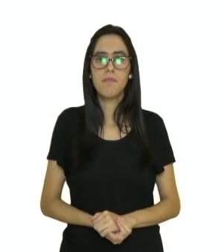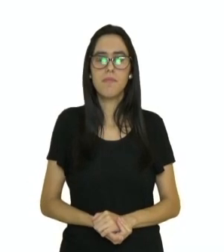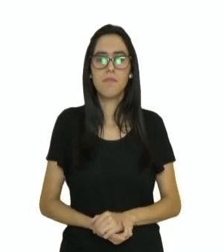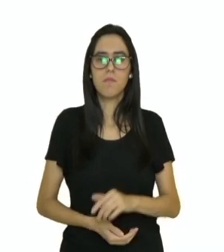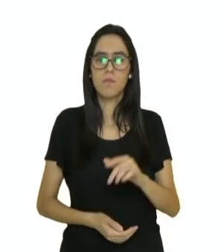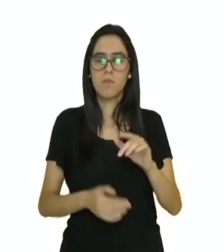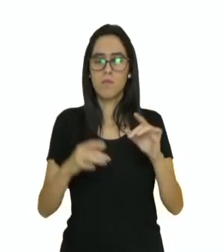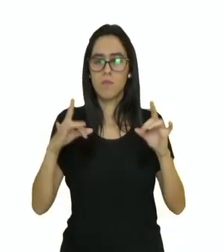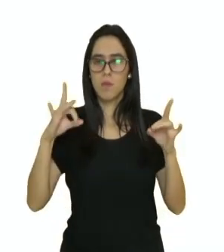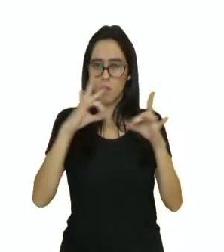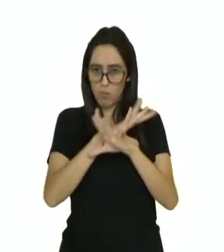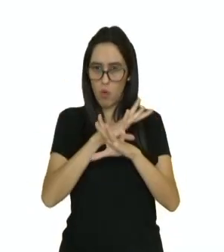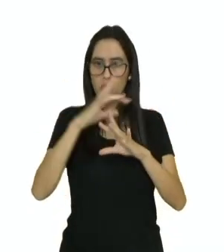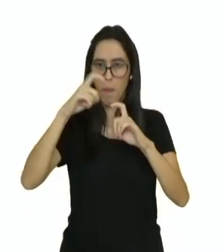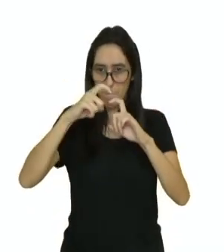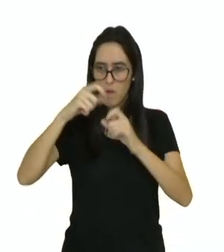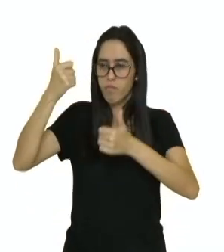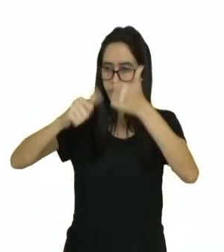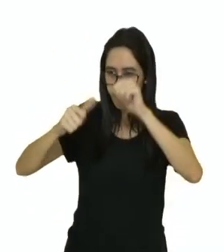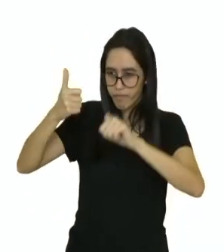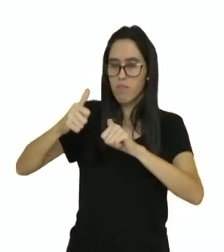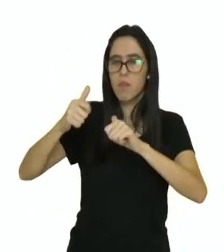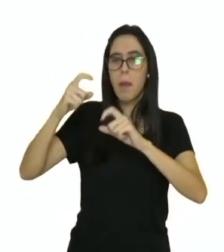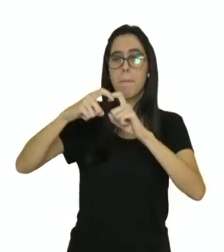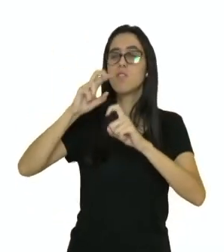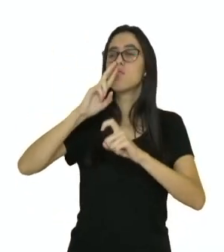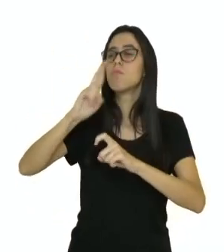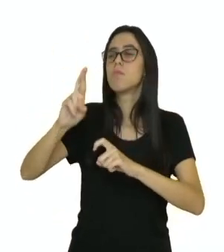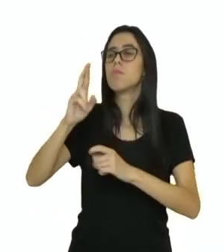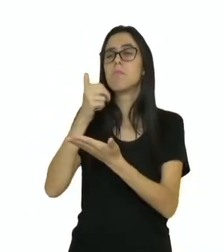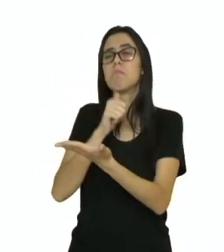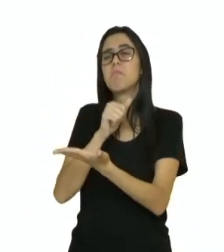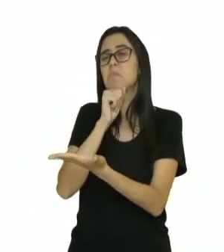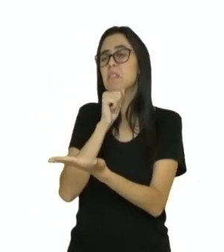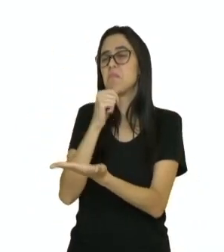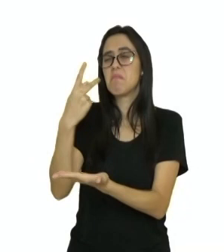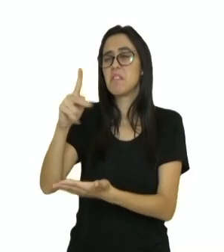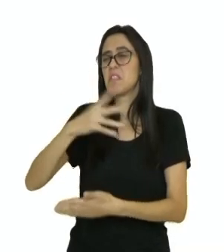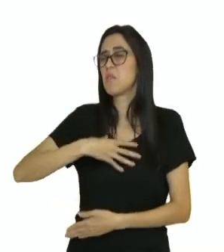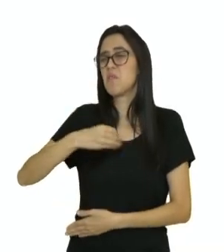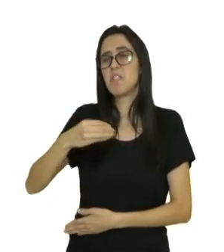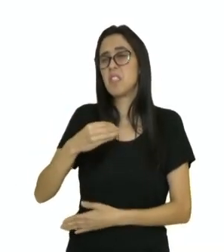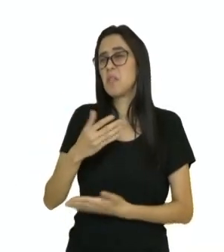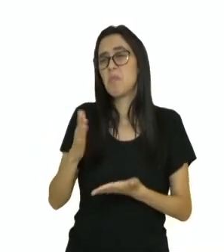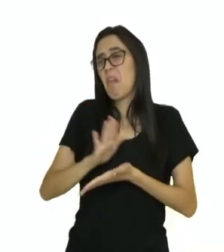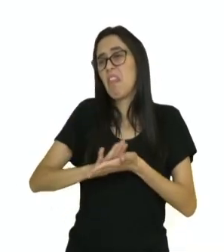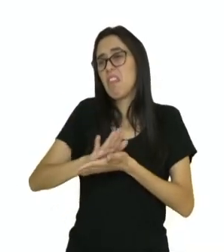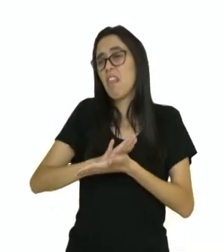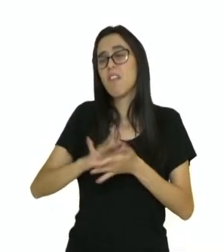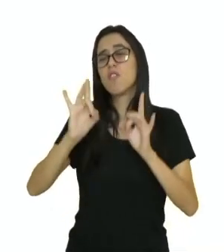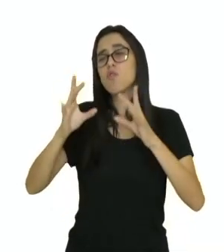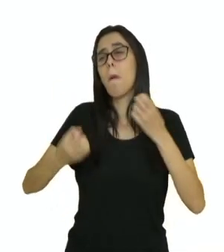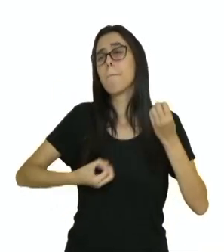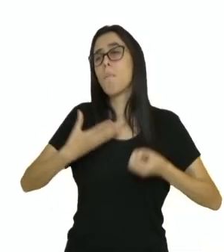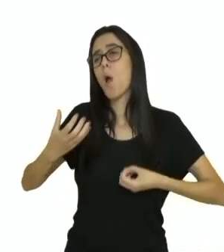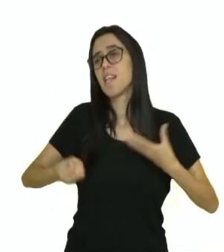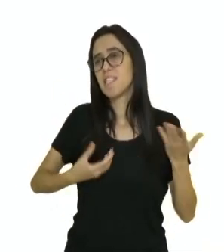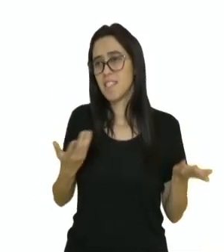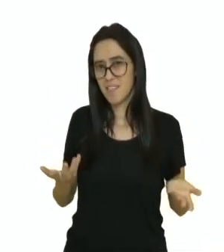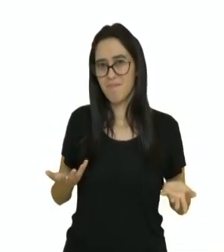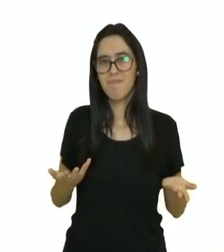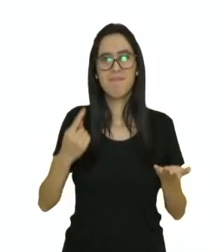o doutor Epaminondas abanou a cabeça. Não há nada a fazer, dona Coló. Esse menino é mesmo um caso de poesia. Então, no